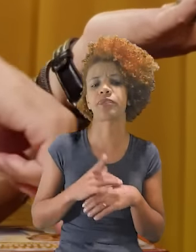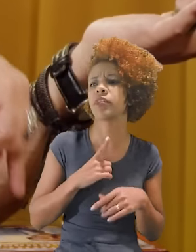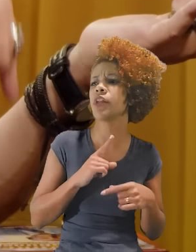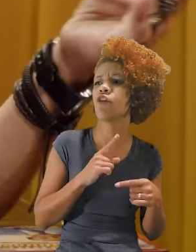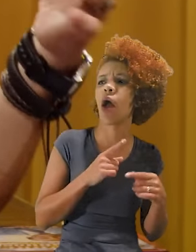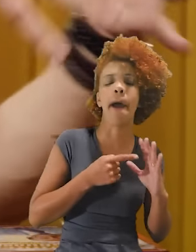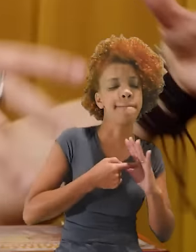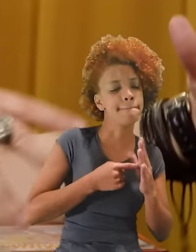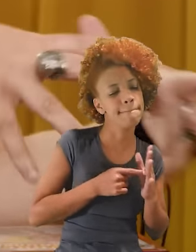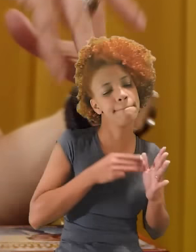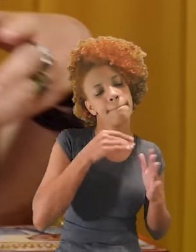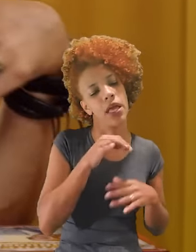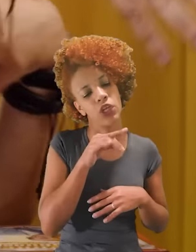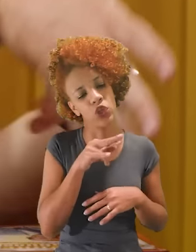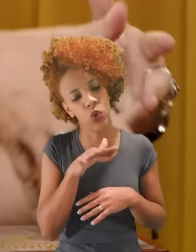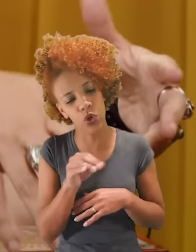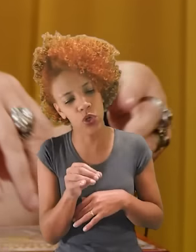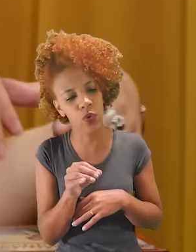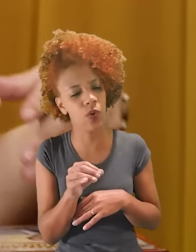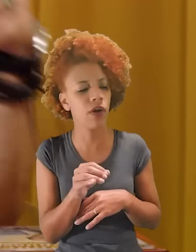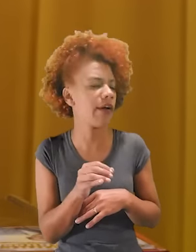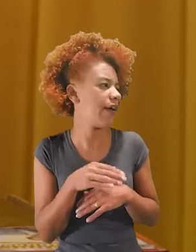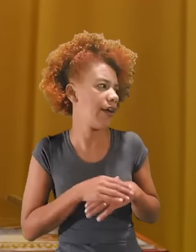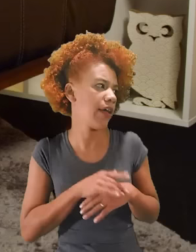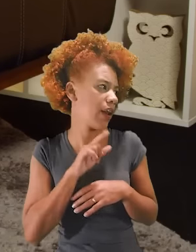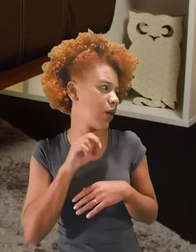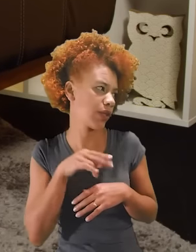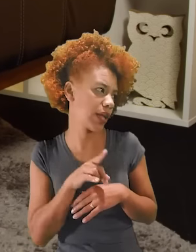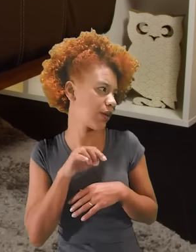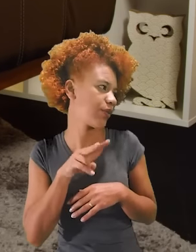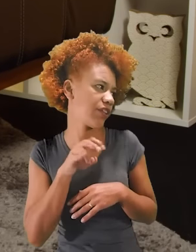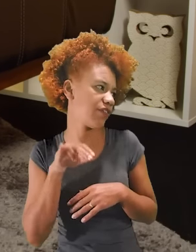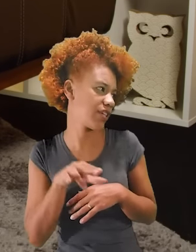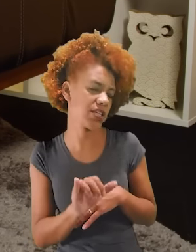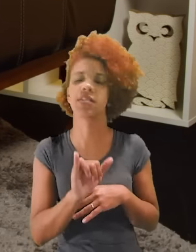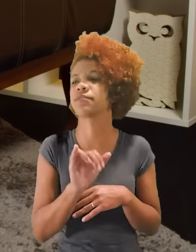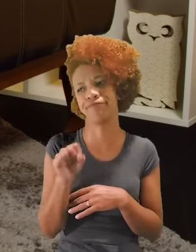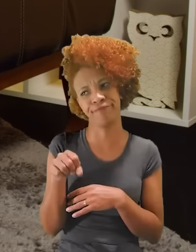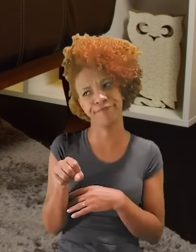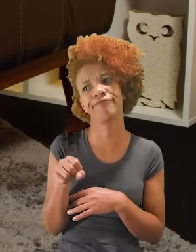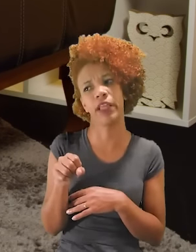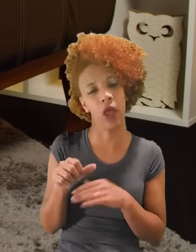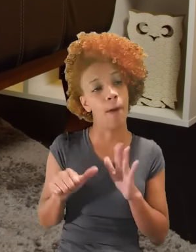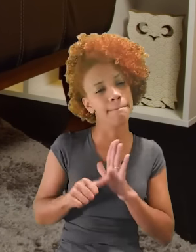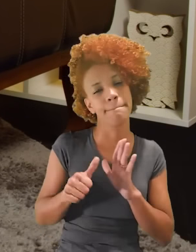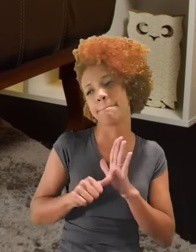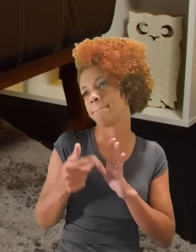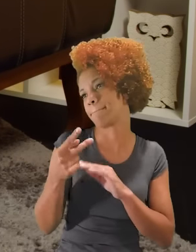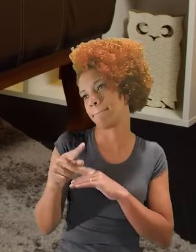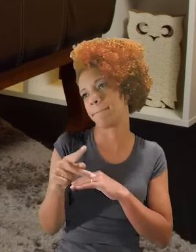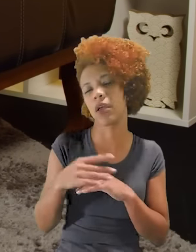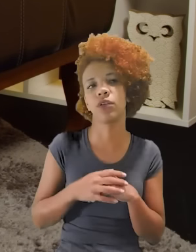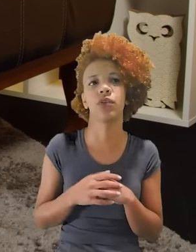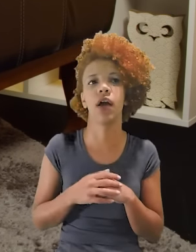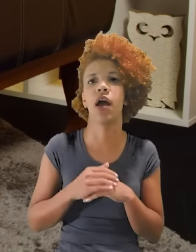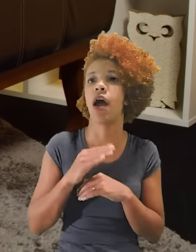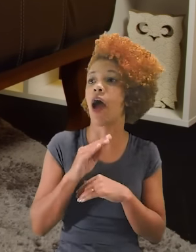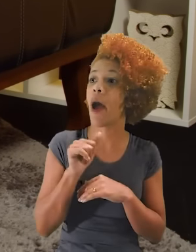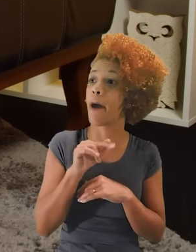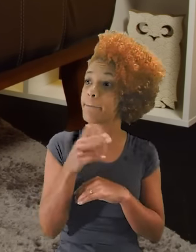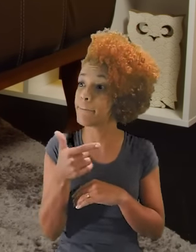com o mecatrônico, o primeiro mecatrônico da história é dele. Ele é meio Leonardo da Vinci, né? Loucaço. Primeiro mecatrônico é ele, que foi o